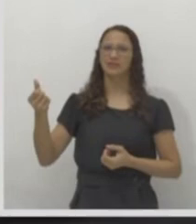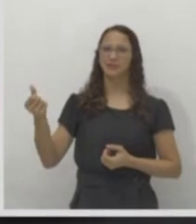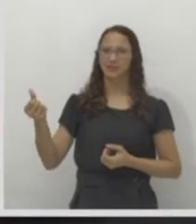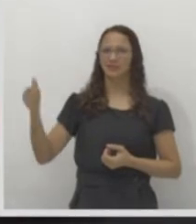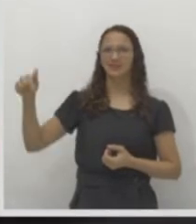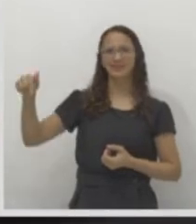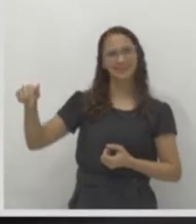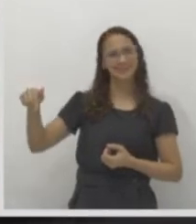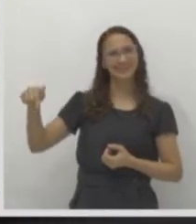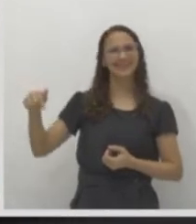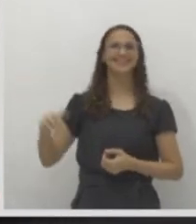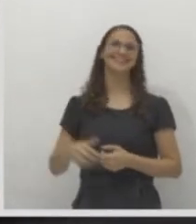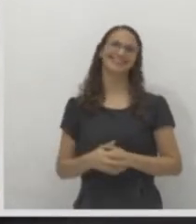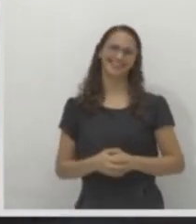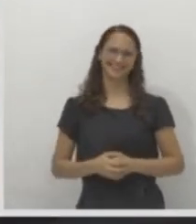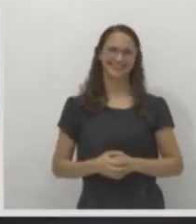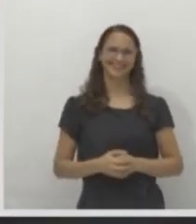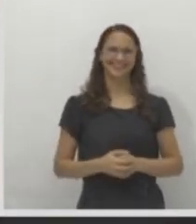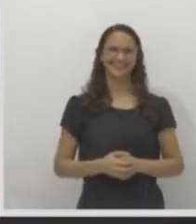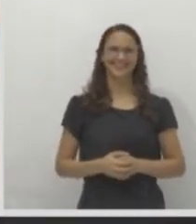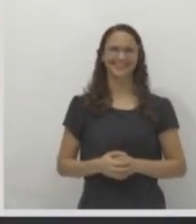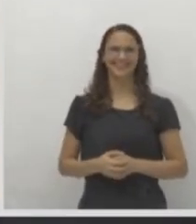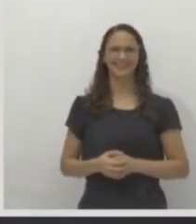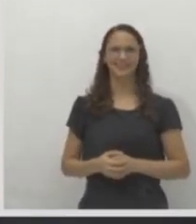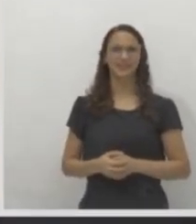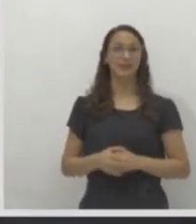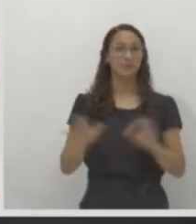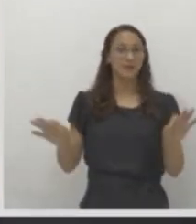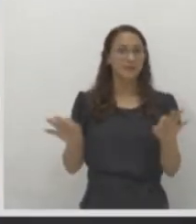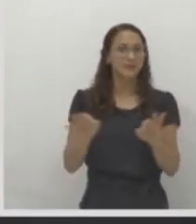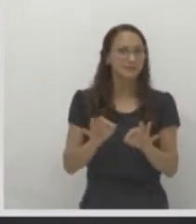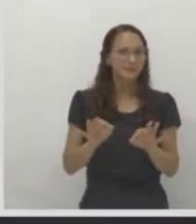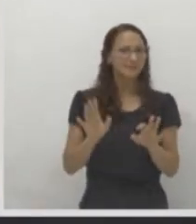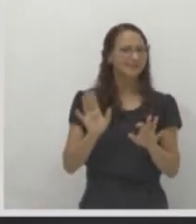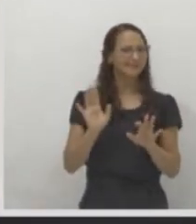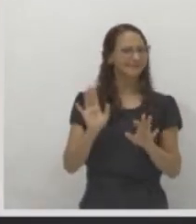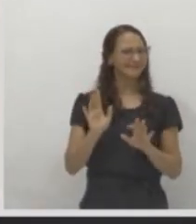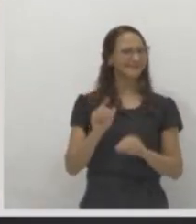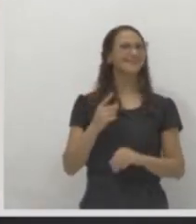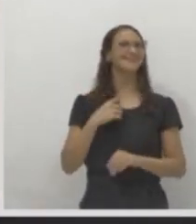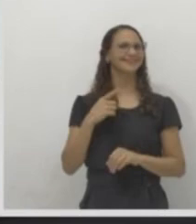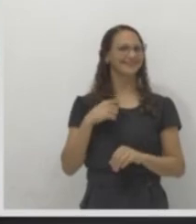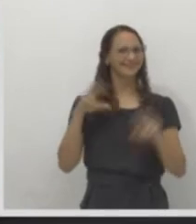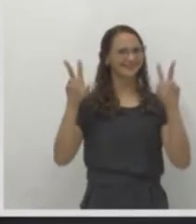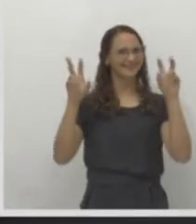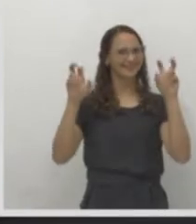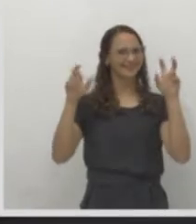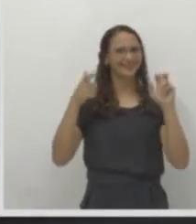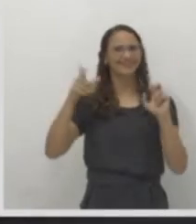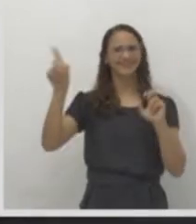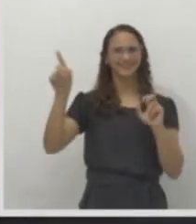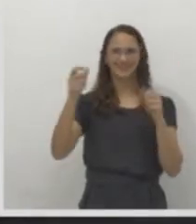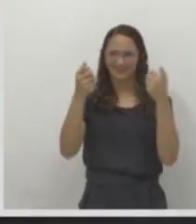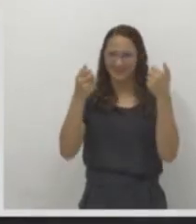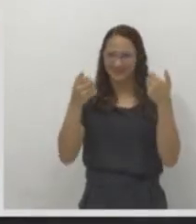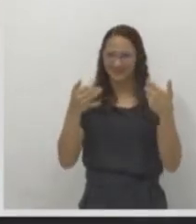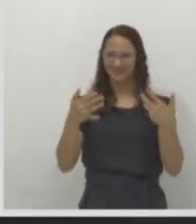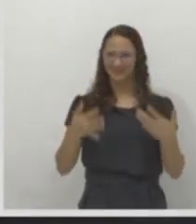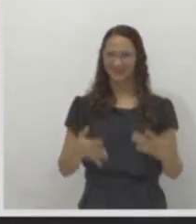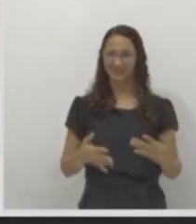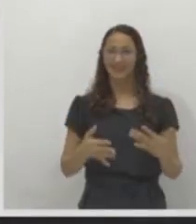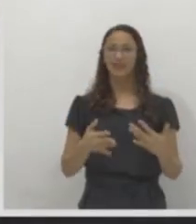Antes de terminar a nossa aula, nós ainda temos um último conceito para explicar, que é o conceito do